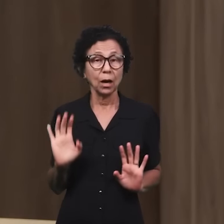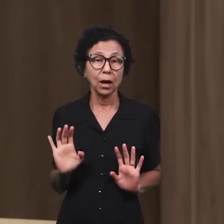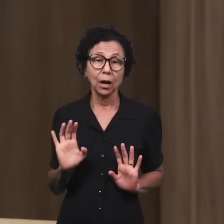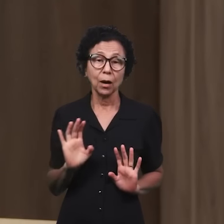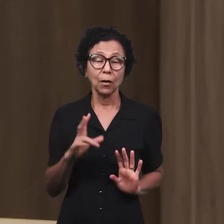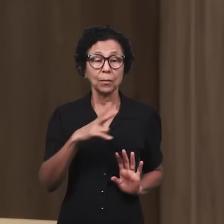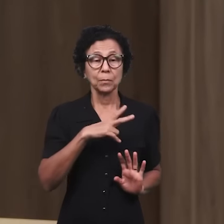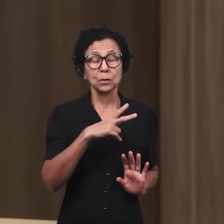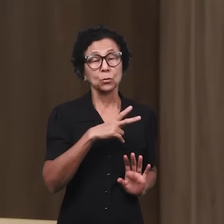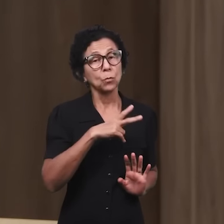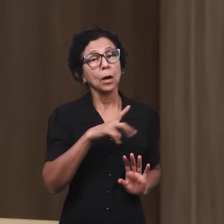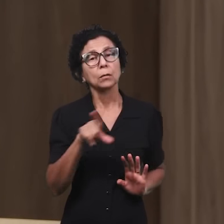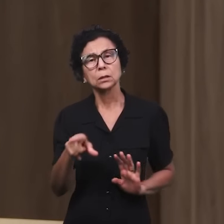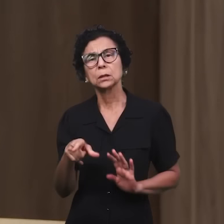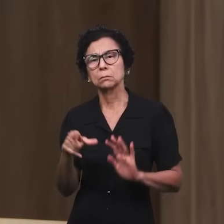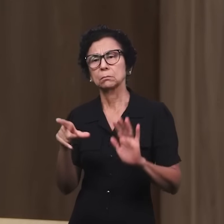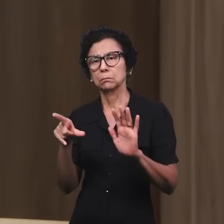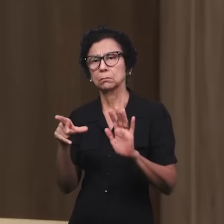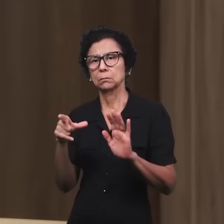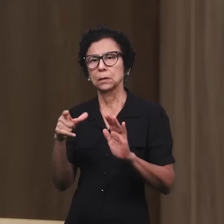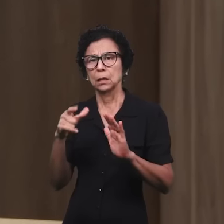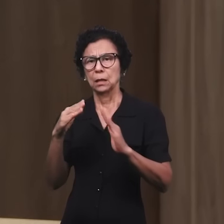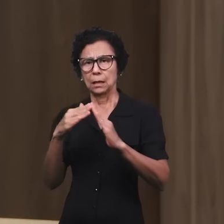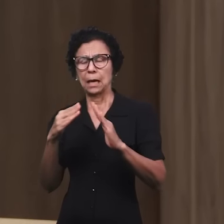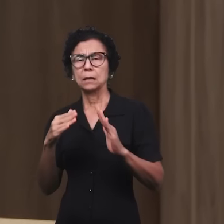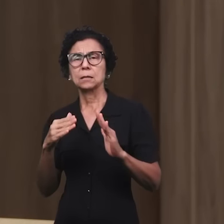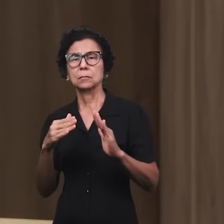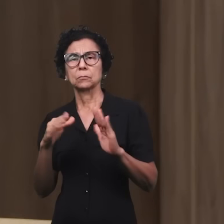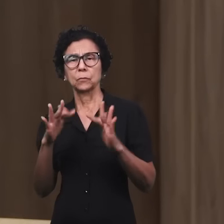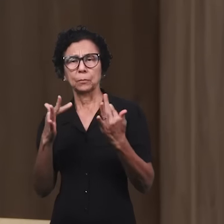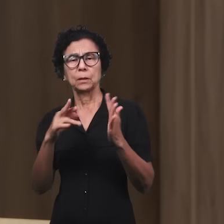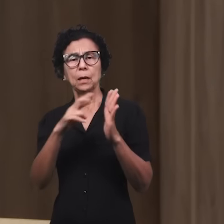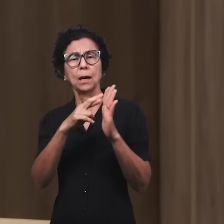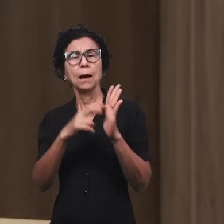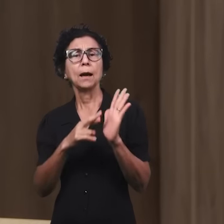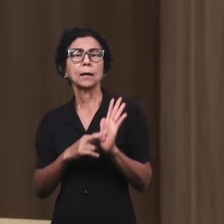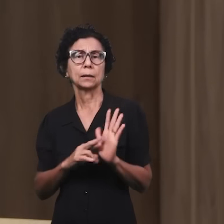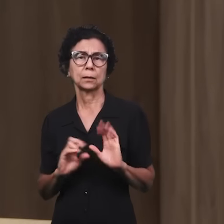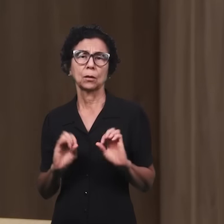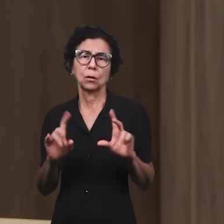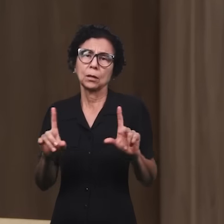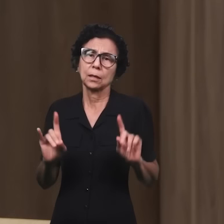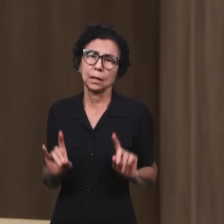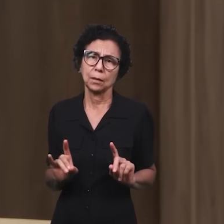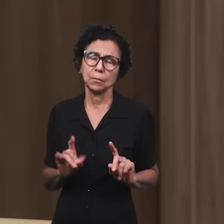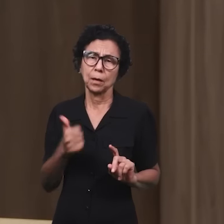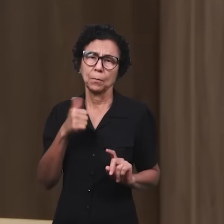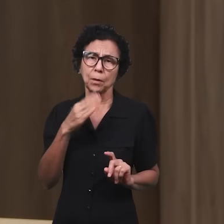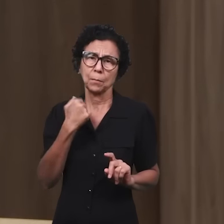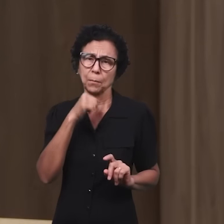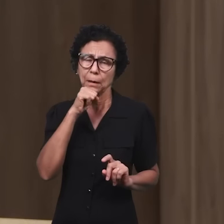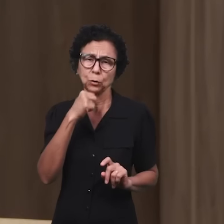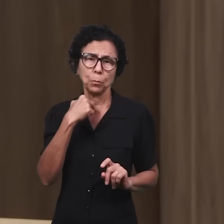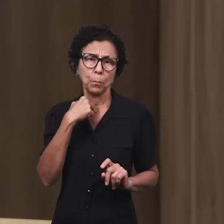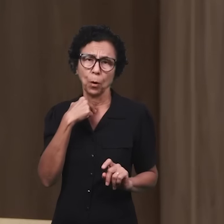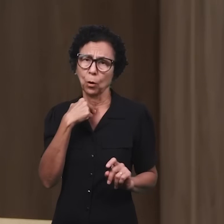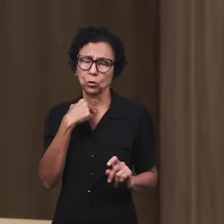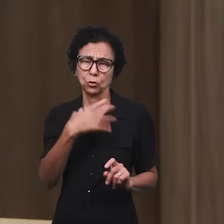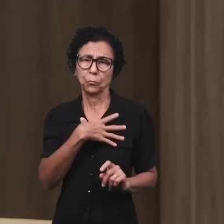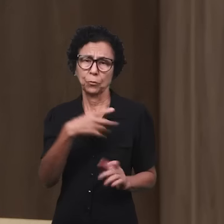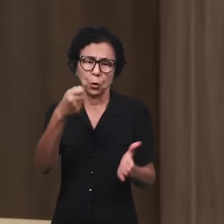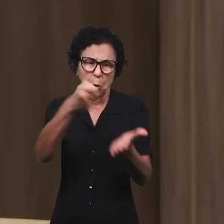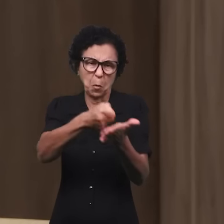o pai que sustenta as regras tem que ser obedecidas. Mas você não tem como obrigar a servir o Senhor. Não tem como obrigar a amar a Jesus. Não tem como obrigar